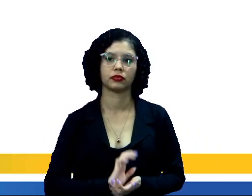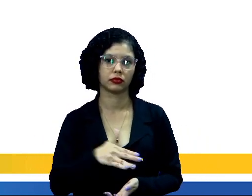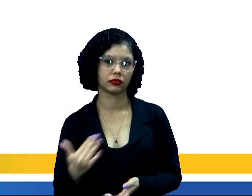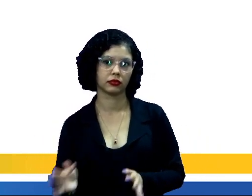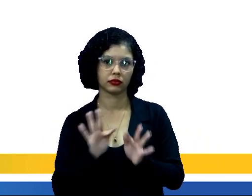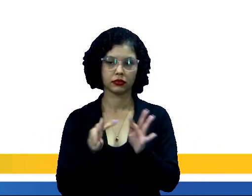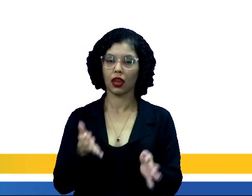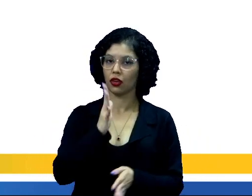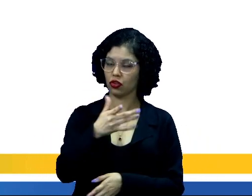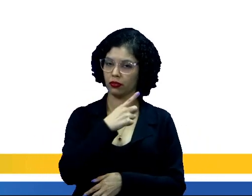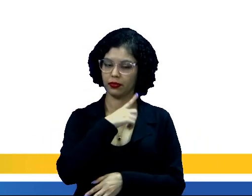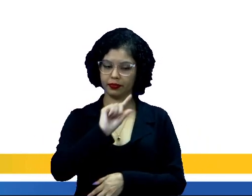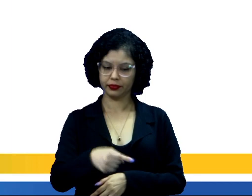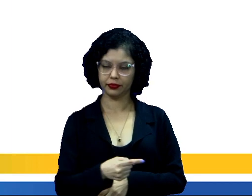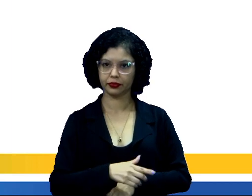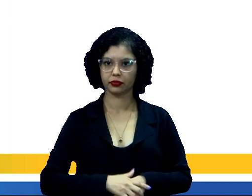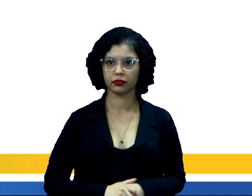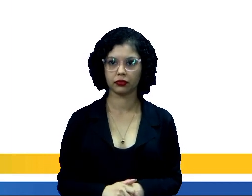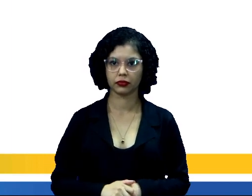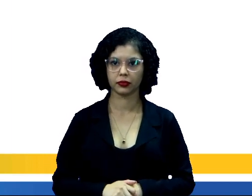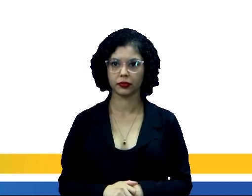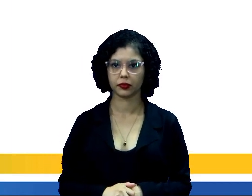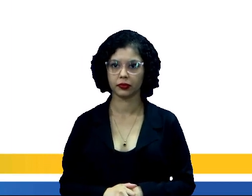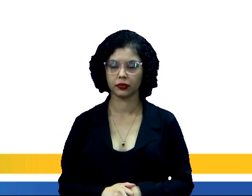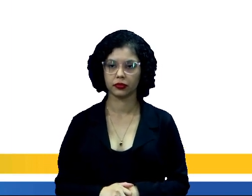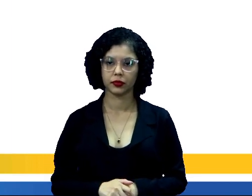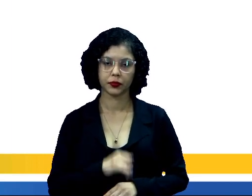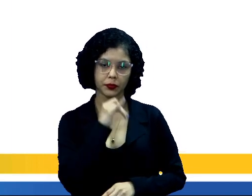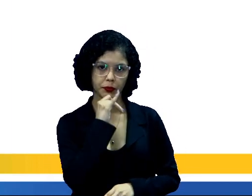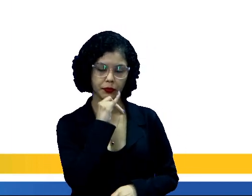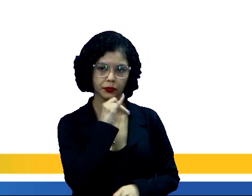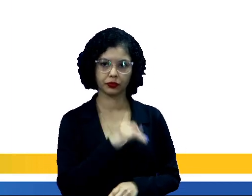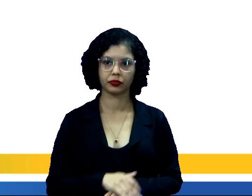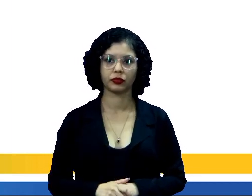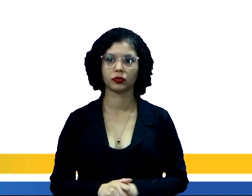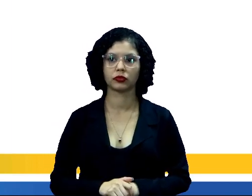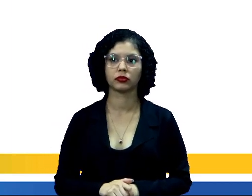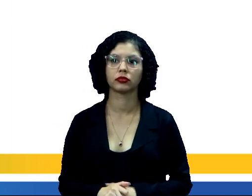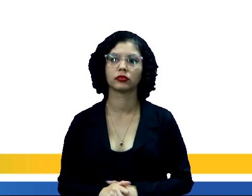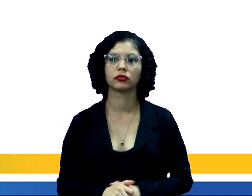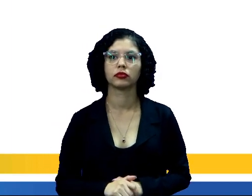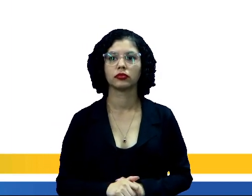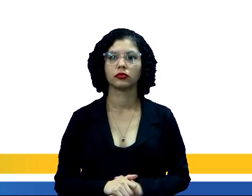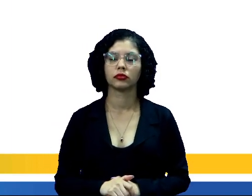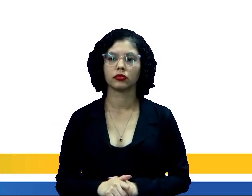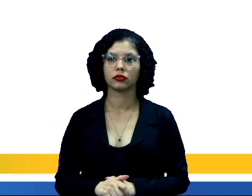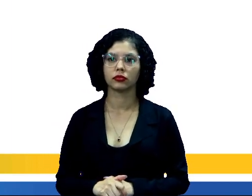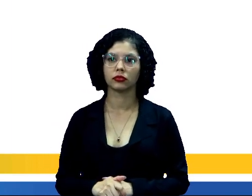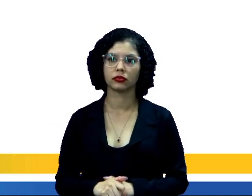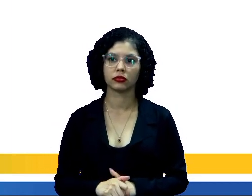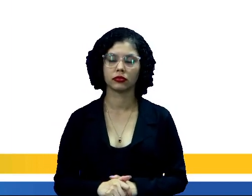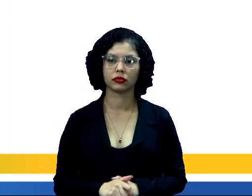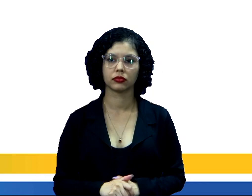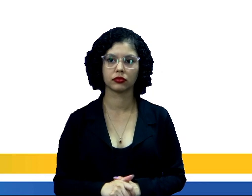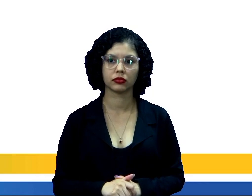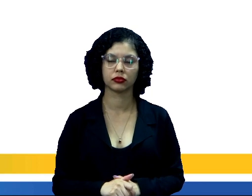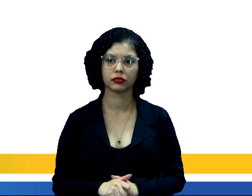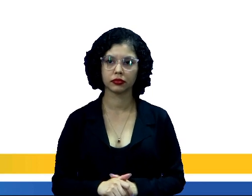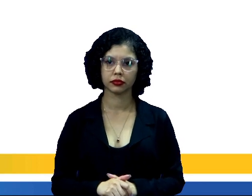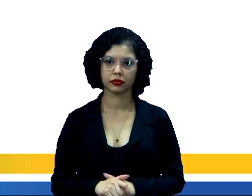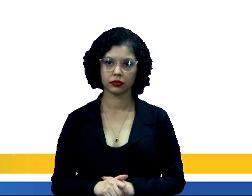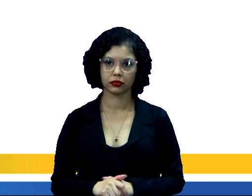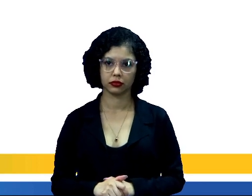quando a frase já contém vírgulas. Por exemplo, the school uniform consists of navy